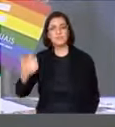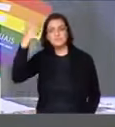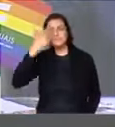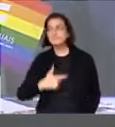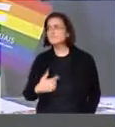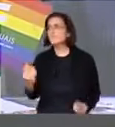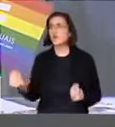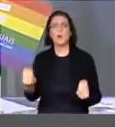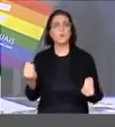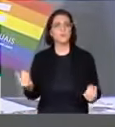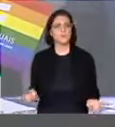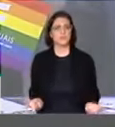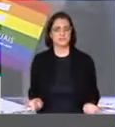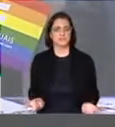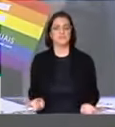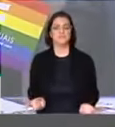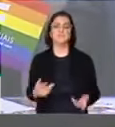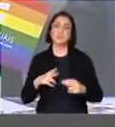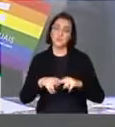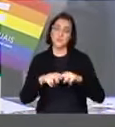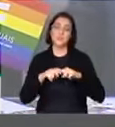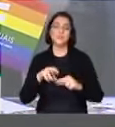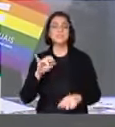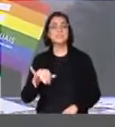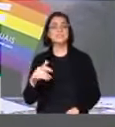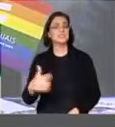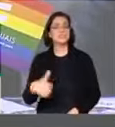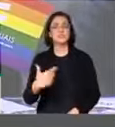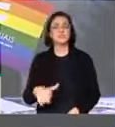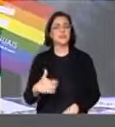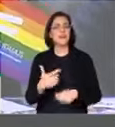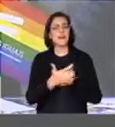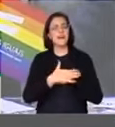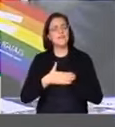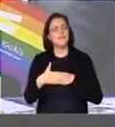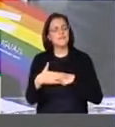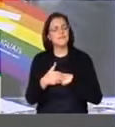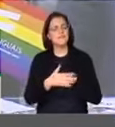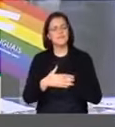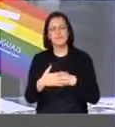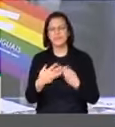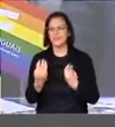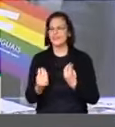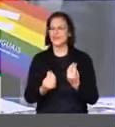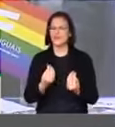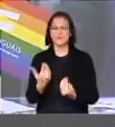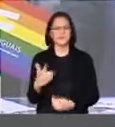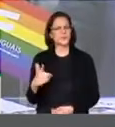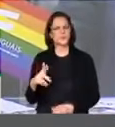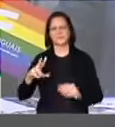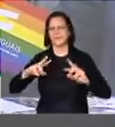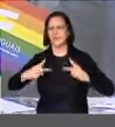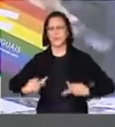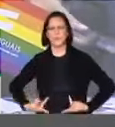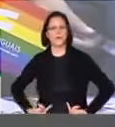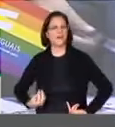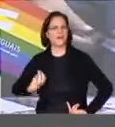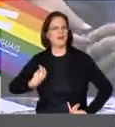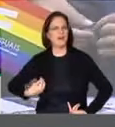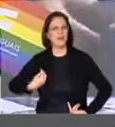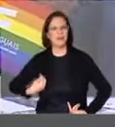uma humanidade. Por isso, sem afetividade, a gente não vive a humanidade. Num país tão marcado por